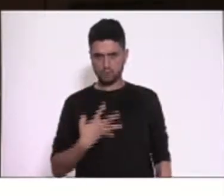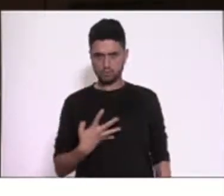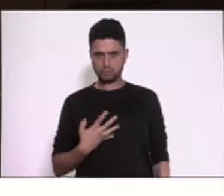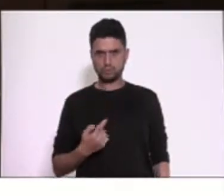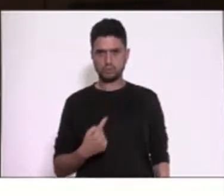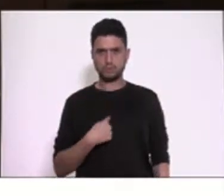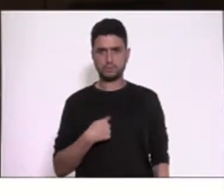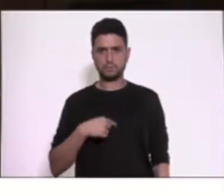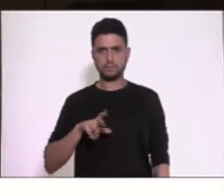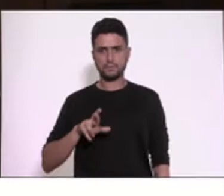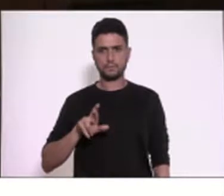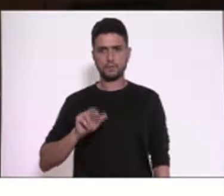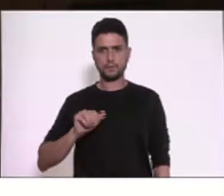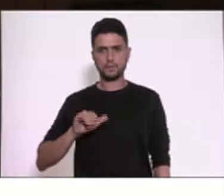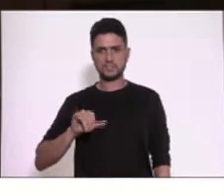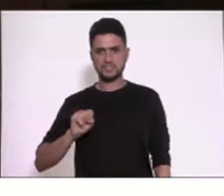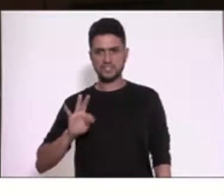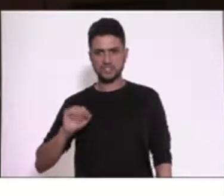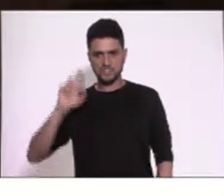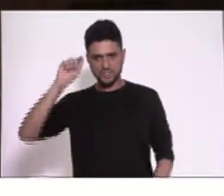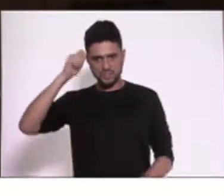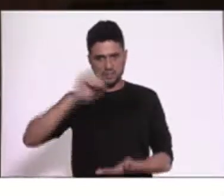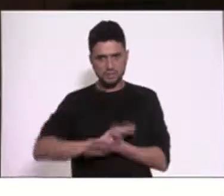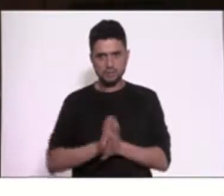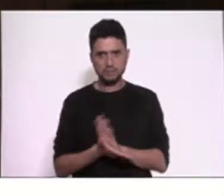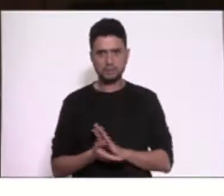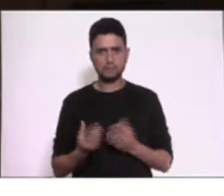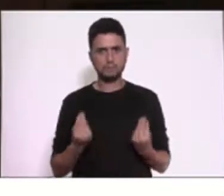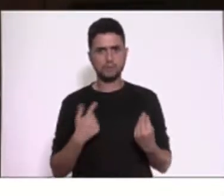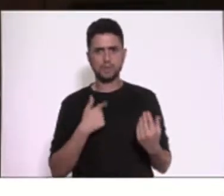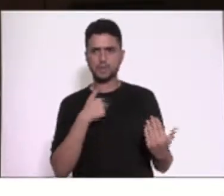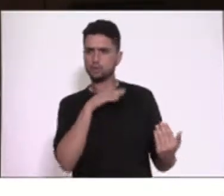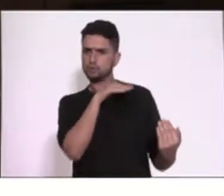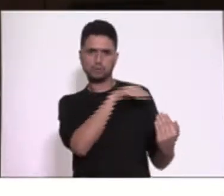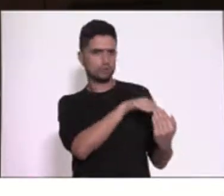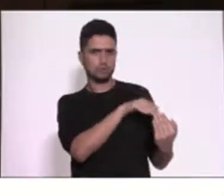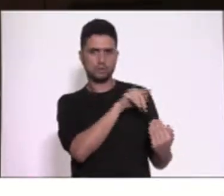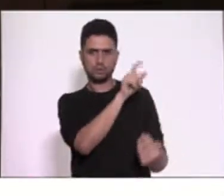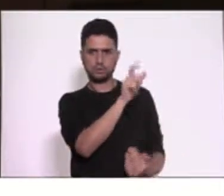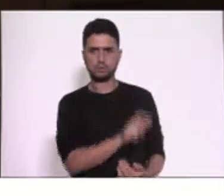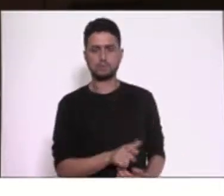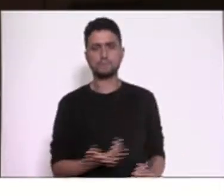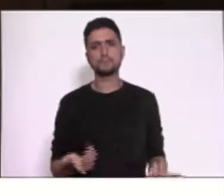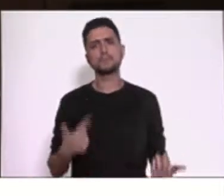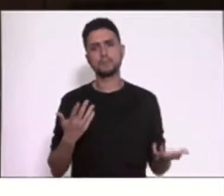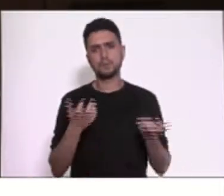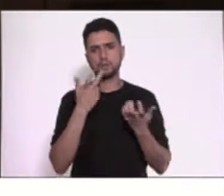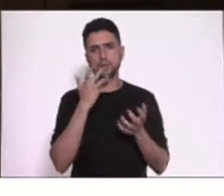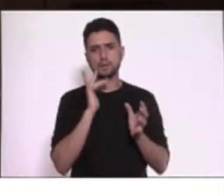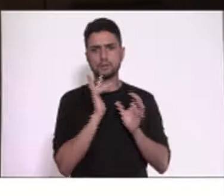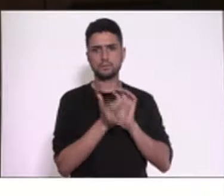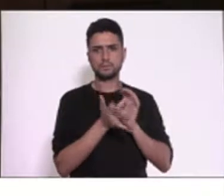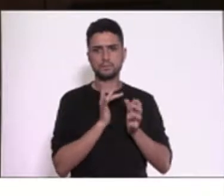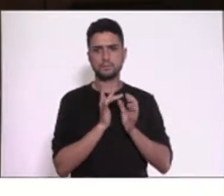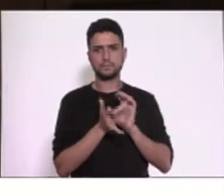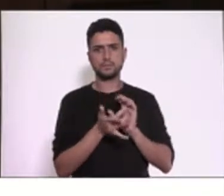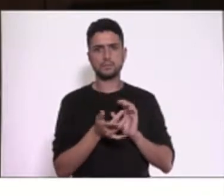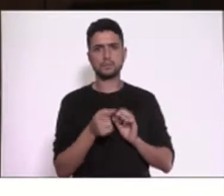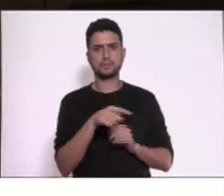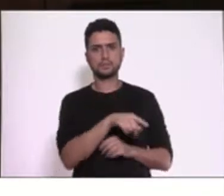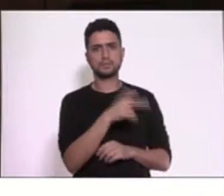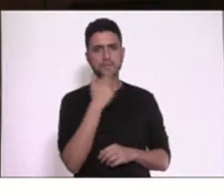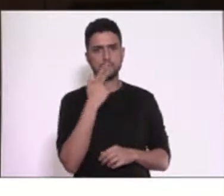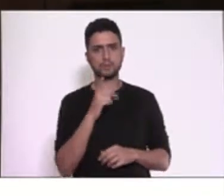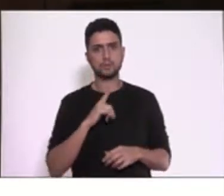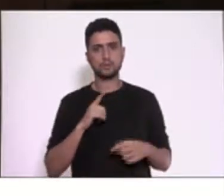racista, só porque eu discordo dela. Eu queria dizer, deputada, nas suas redes sociais, a senhora disse lá que eu tenho algum problema